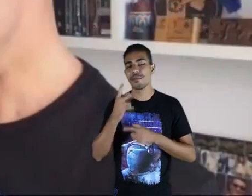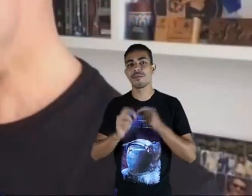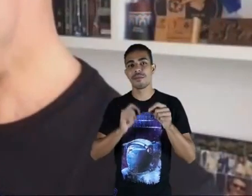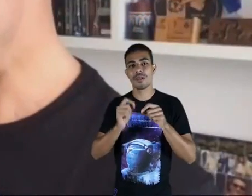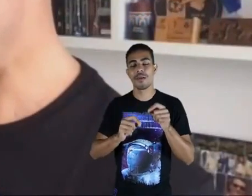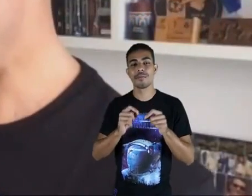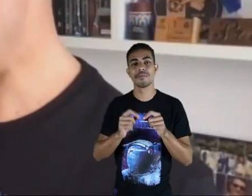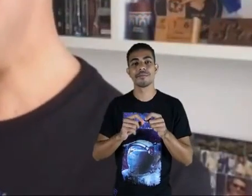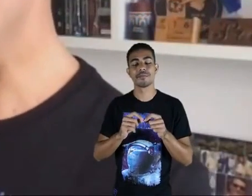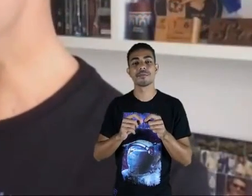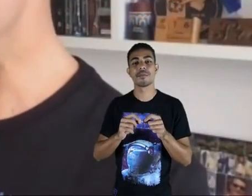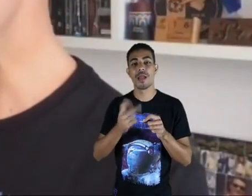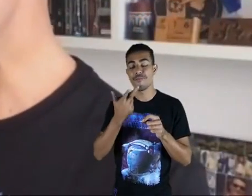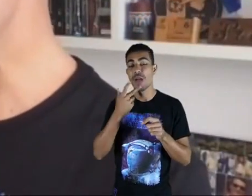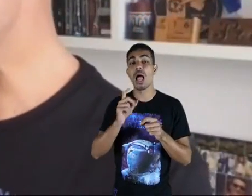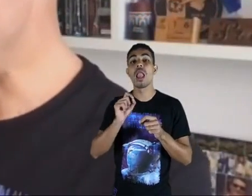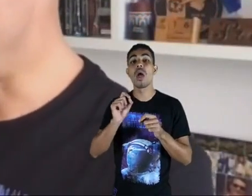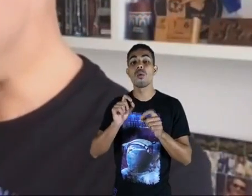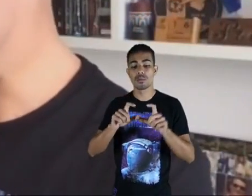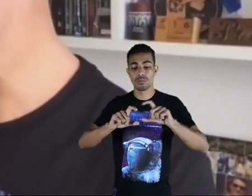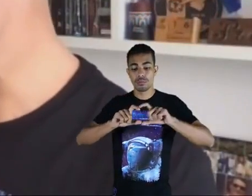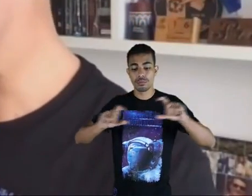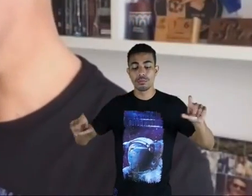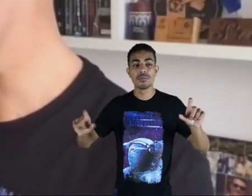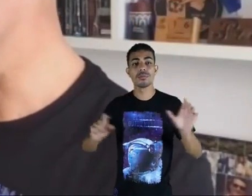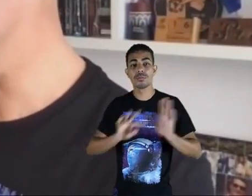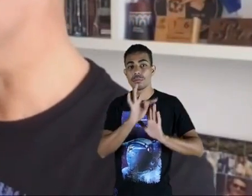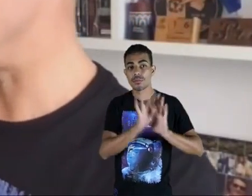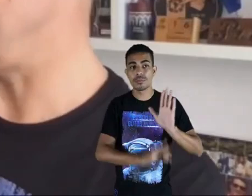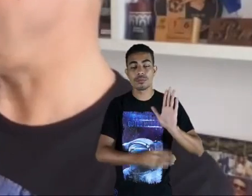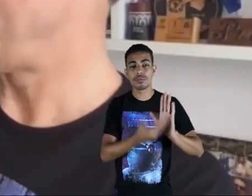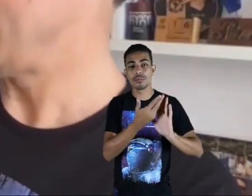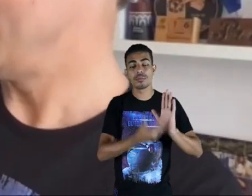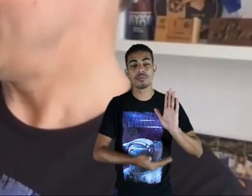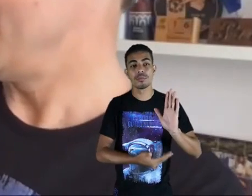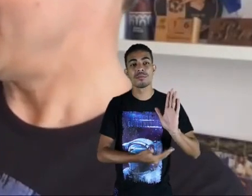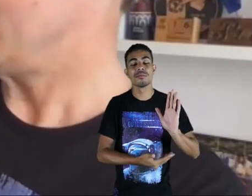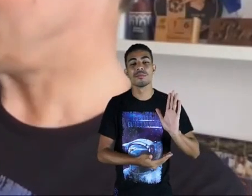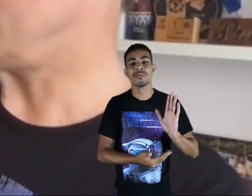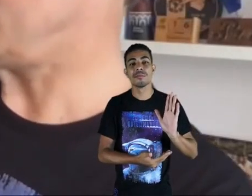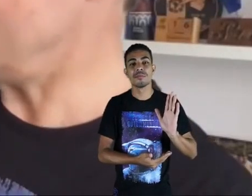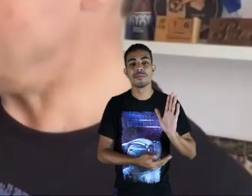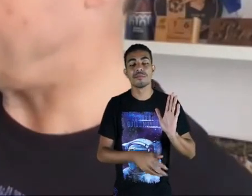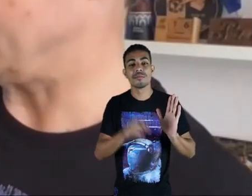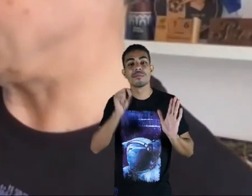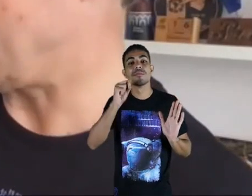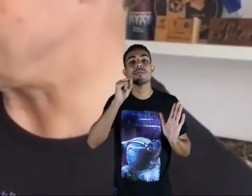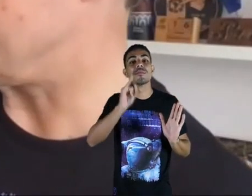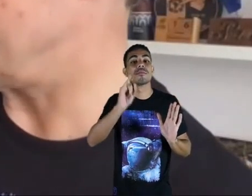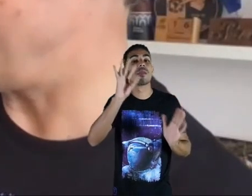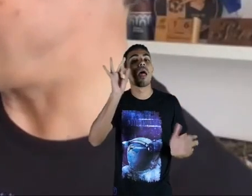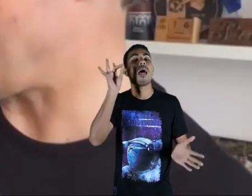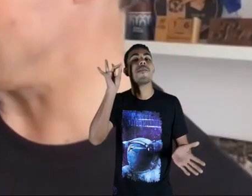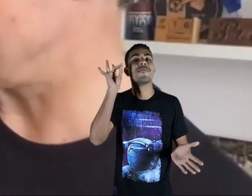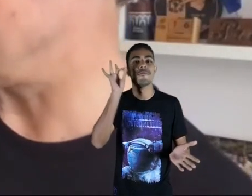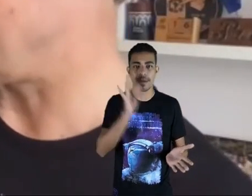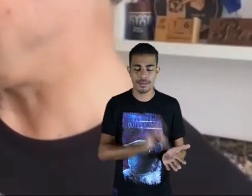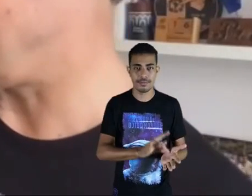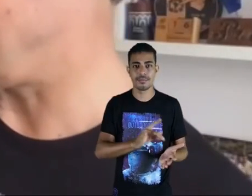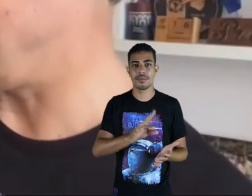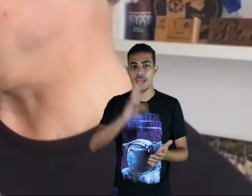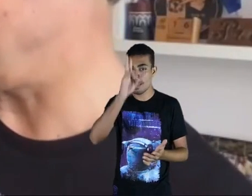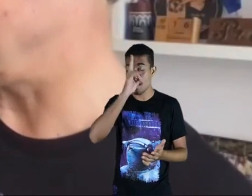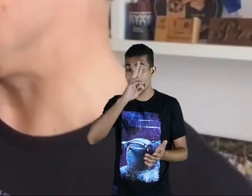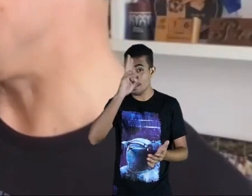atualizada, ela diz especialmente esse versículo assim: se na verdade se